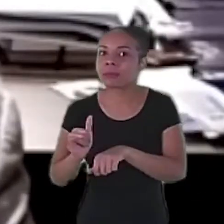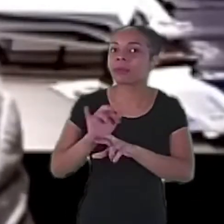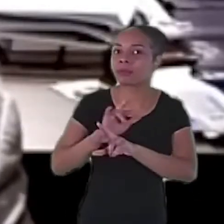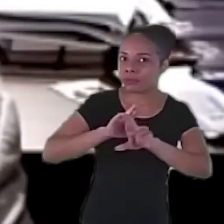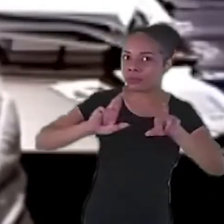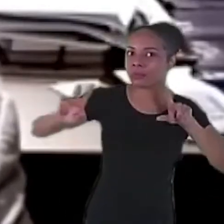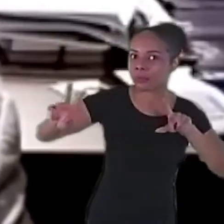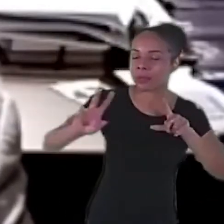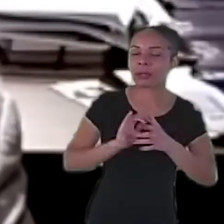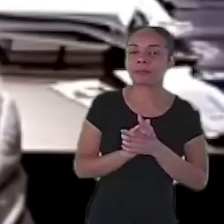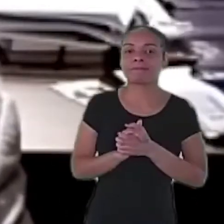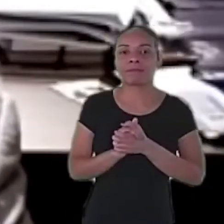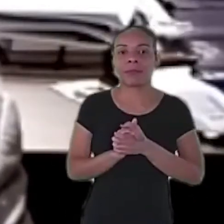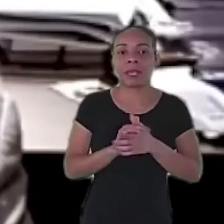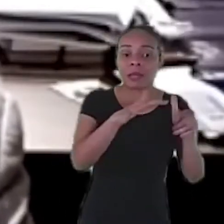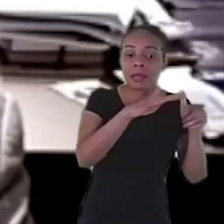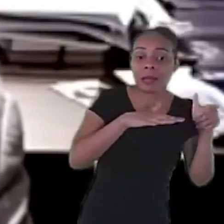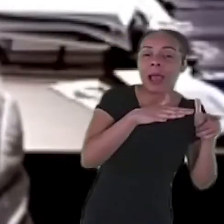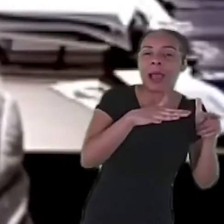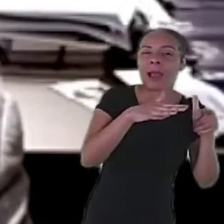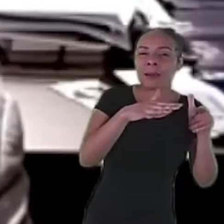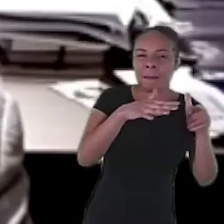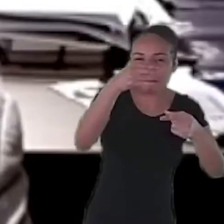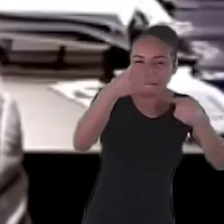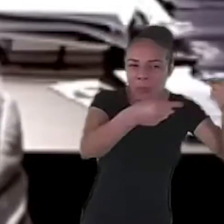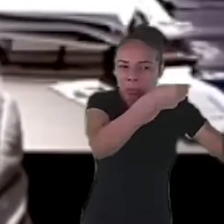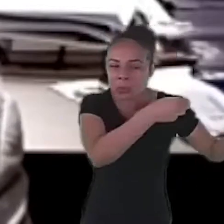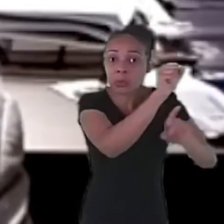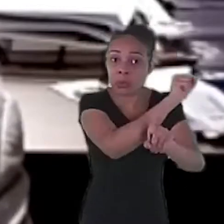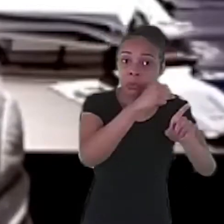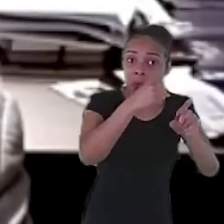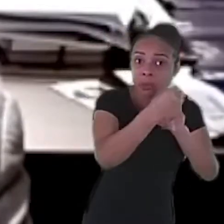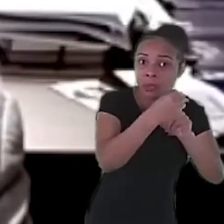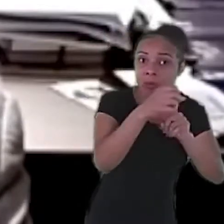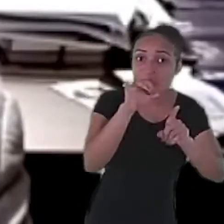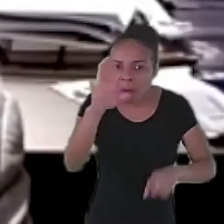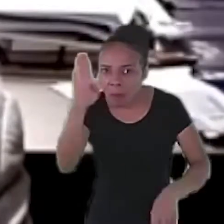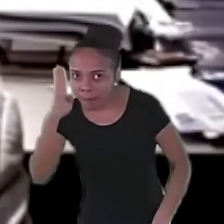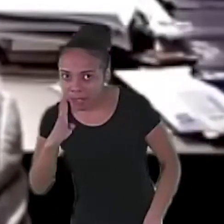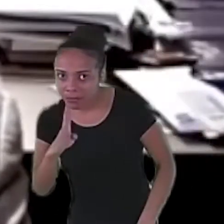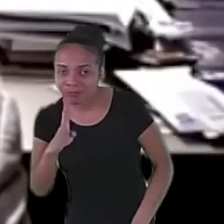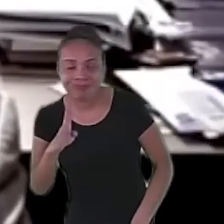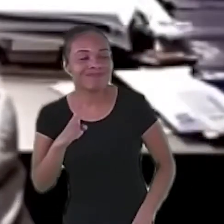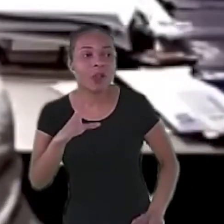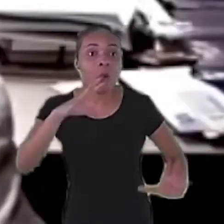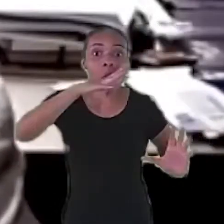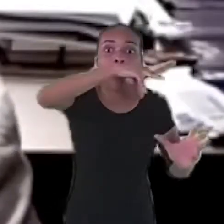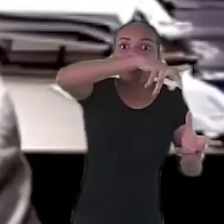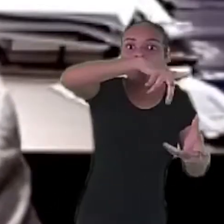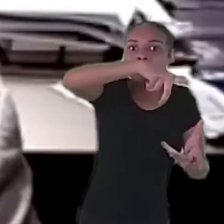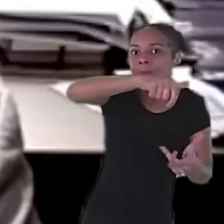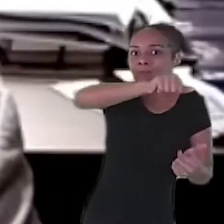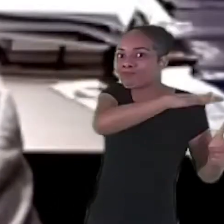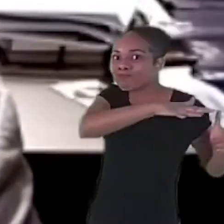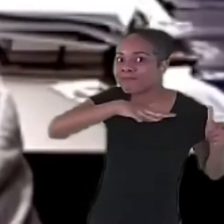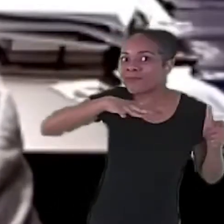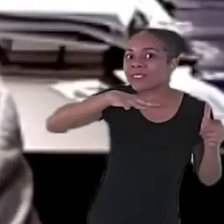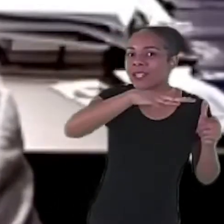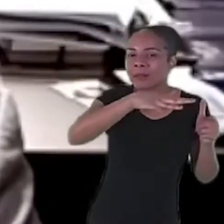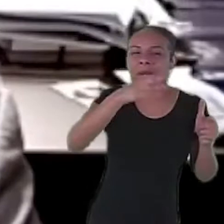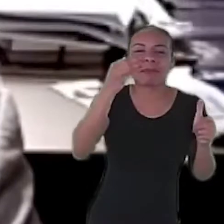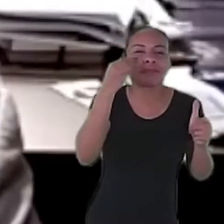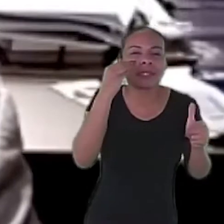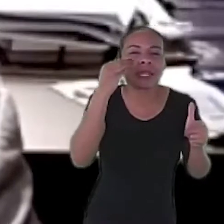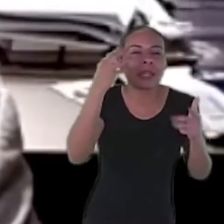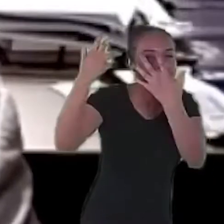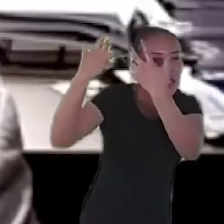políticos, não só do Brasil, mas do mundo em geral, e procurei trazer essas